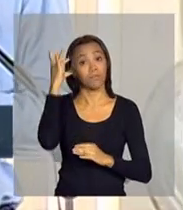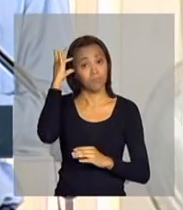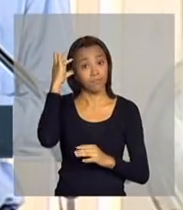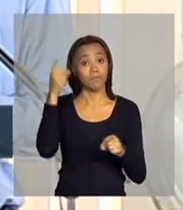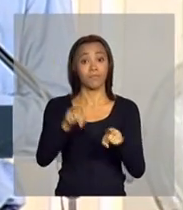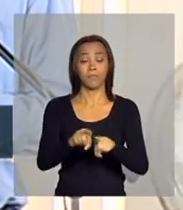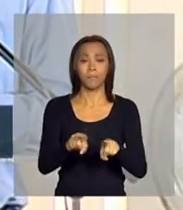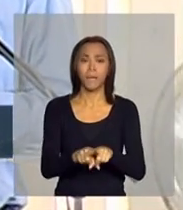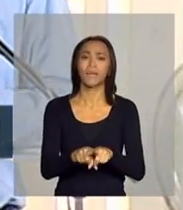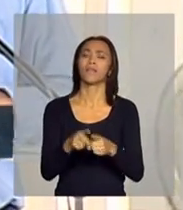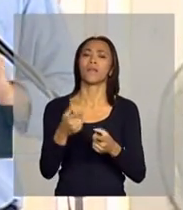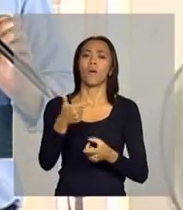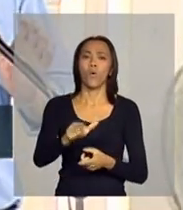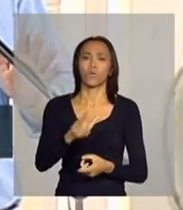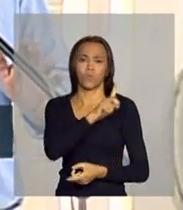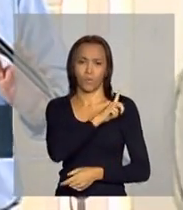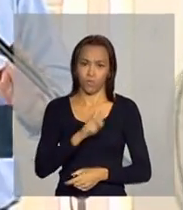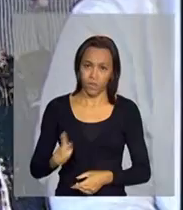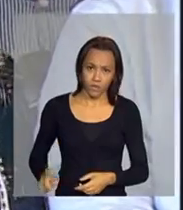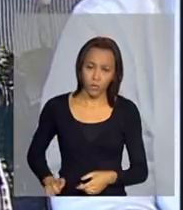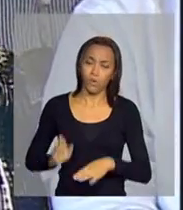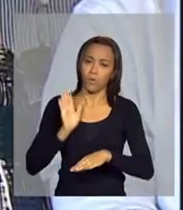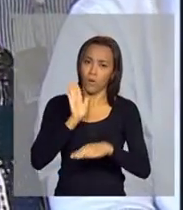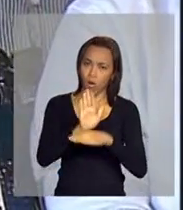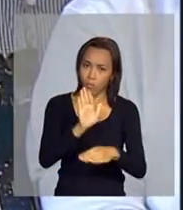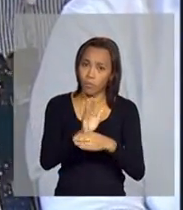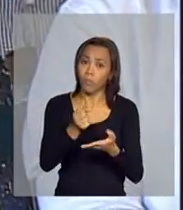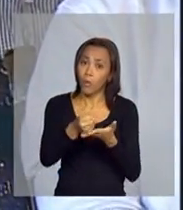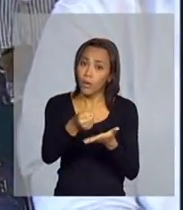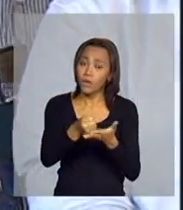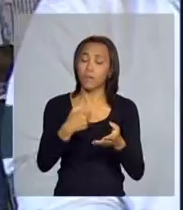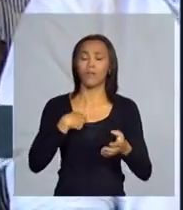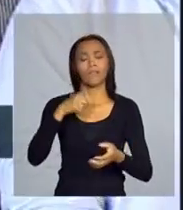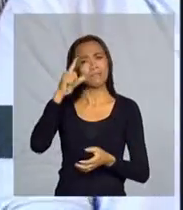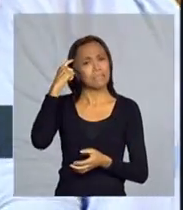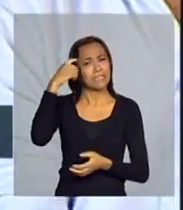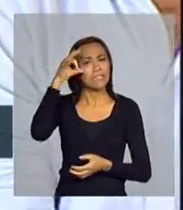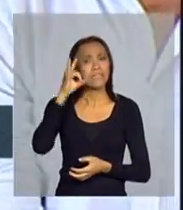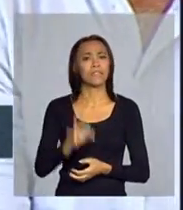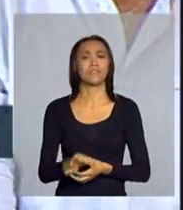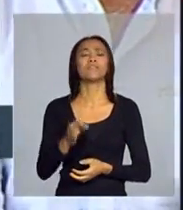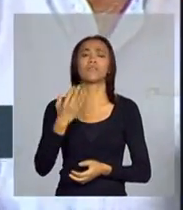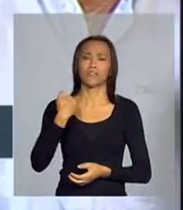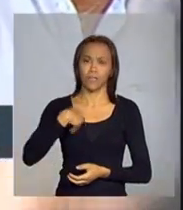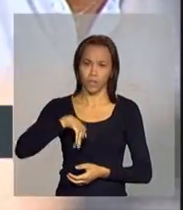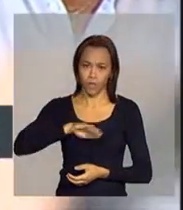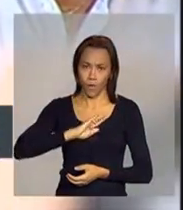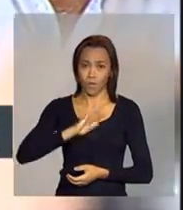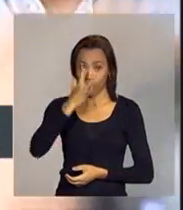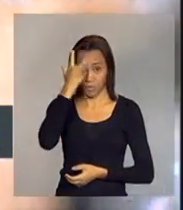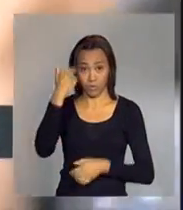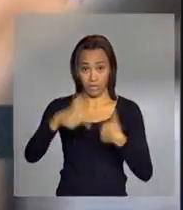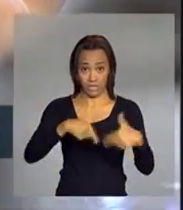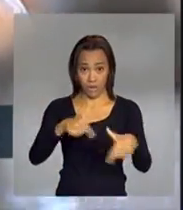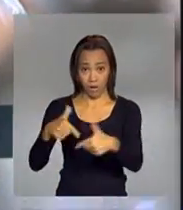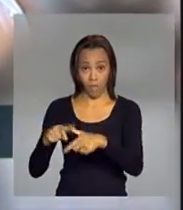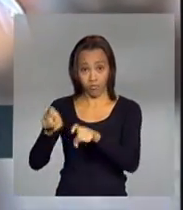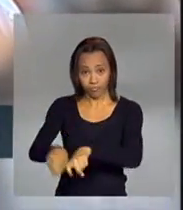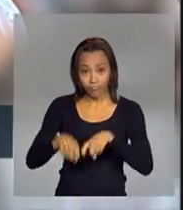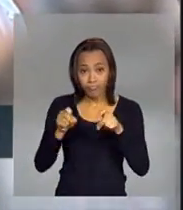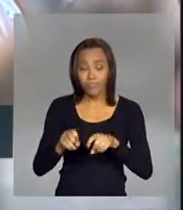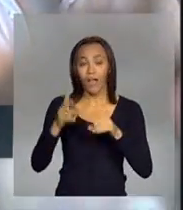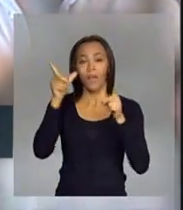com as patrulhas do nosso governador, eu tenho certeza absoluta que o nosso produtor rural vai ter